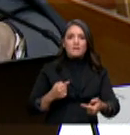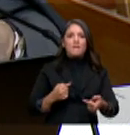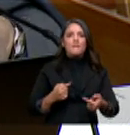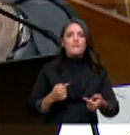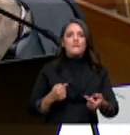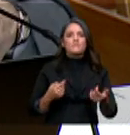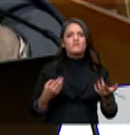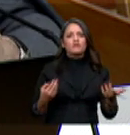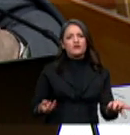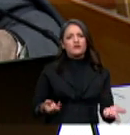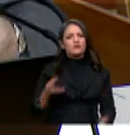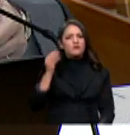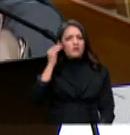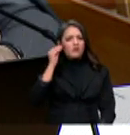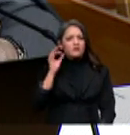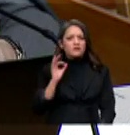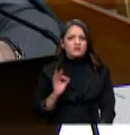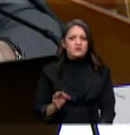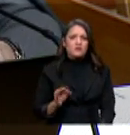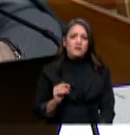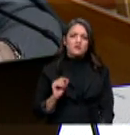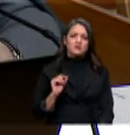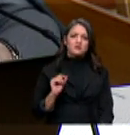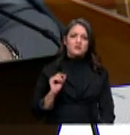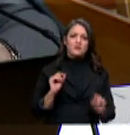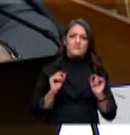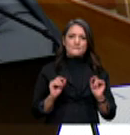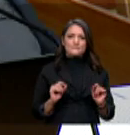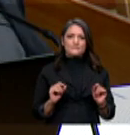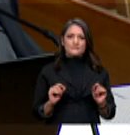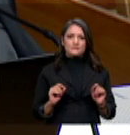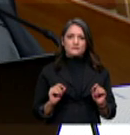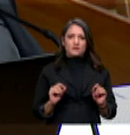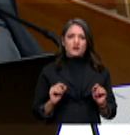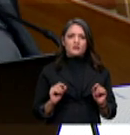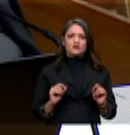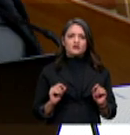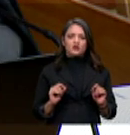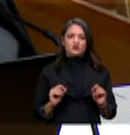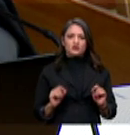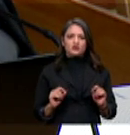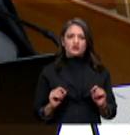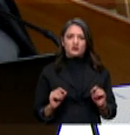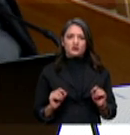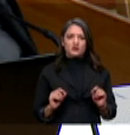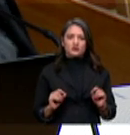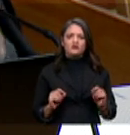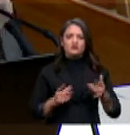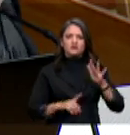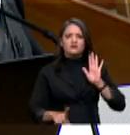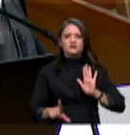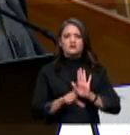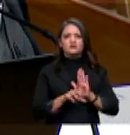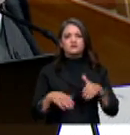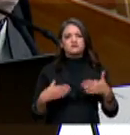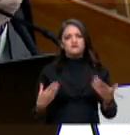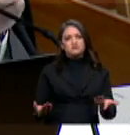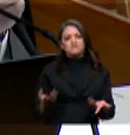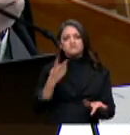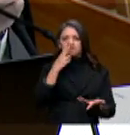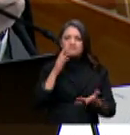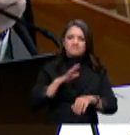fixar essa questão que estamos aqui decidindo na legislação. Não me parece razoável que um